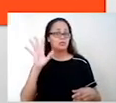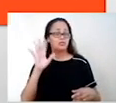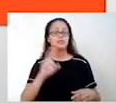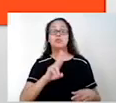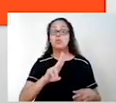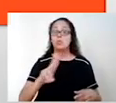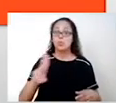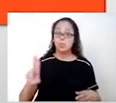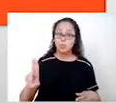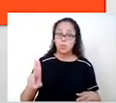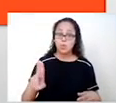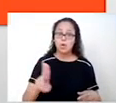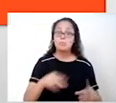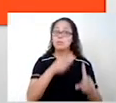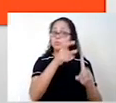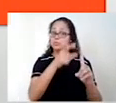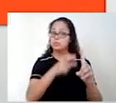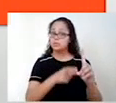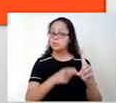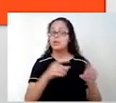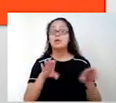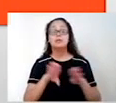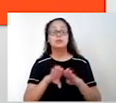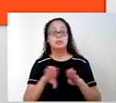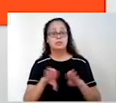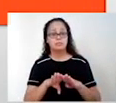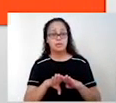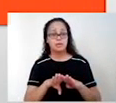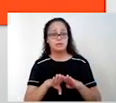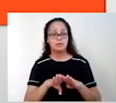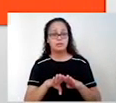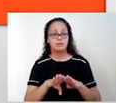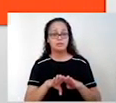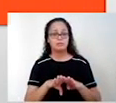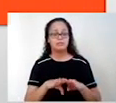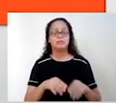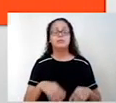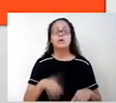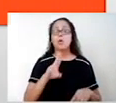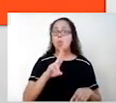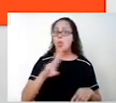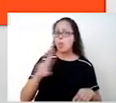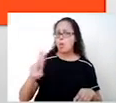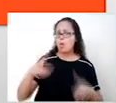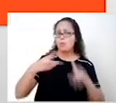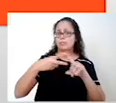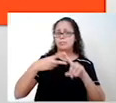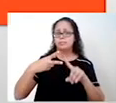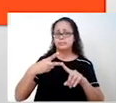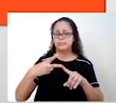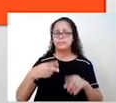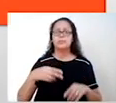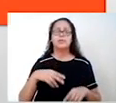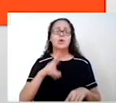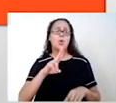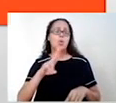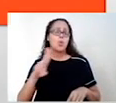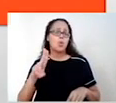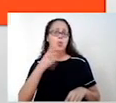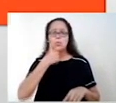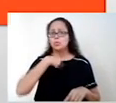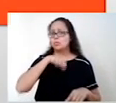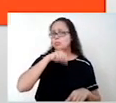nome dos personagens é super criativo. Luna Clara, Apolo 11, olha. E aí o nome dos pais, vocês vão ver o nome